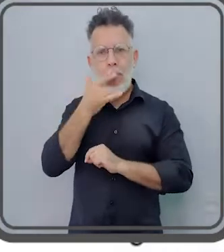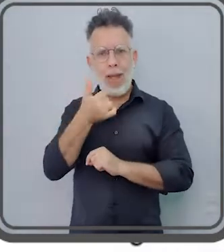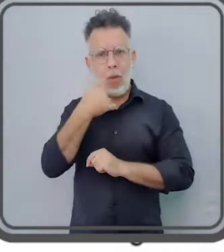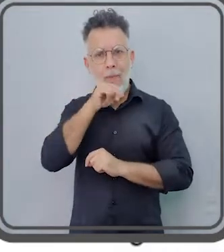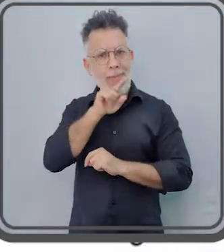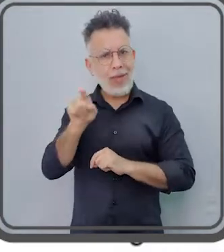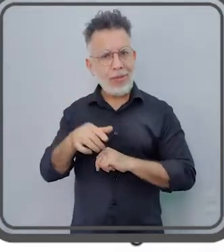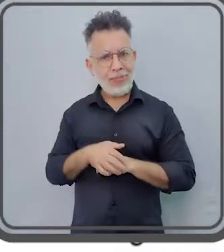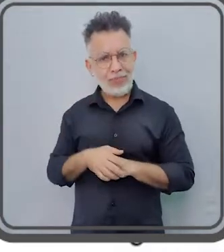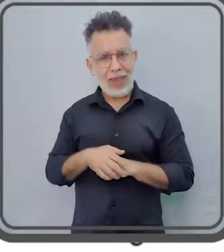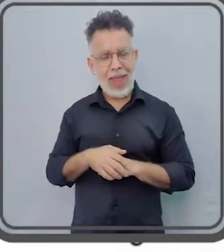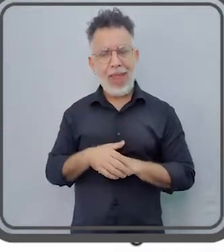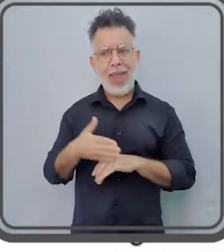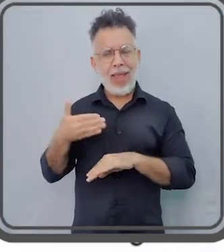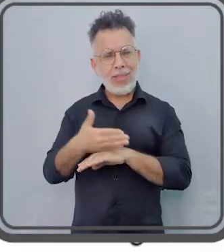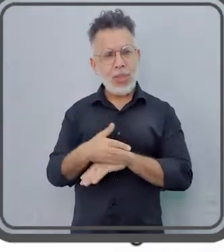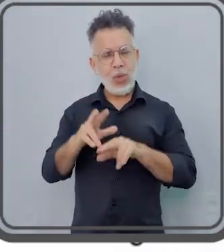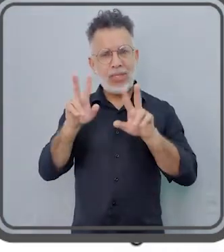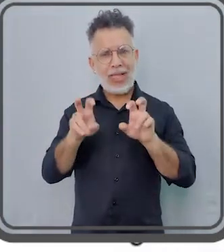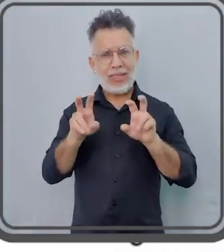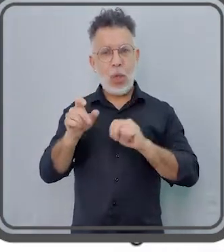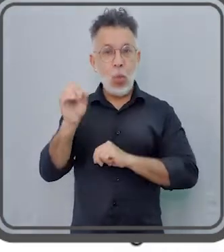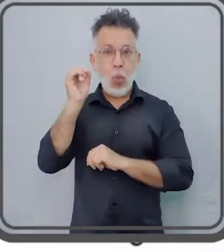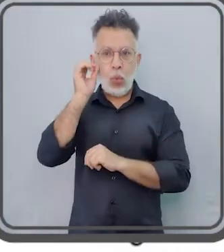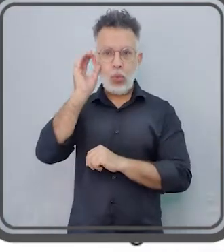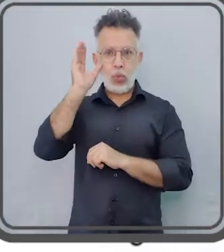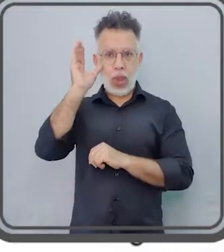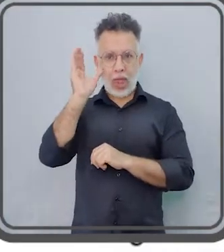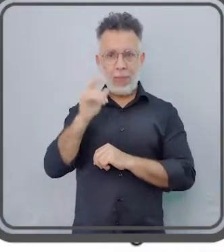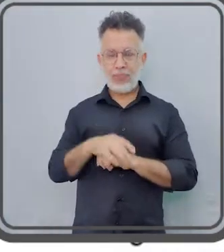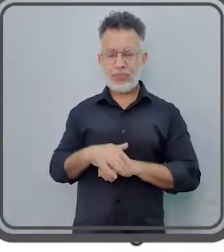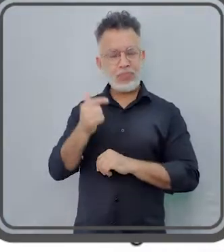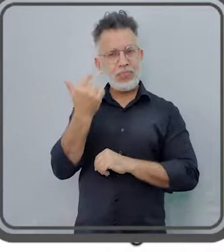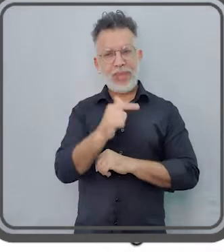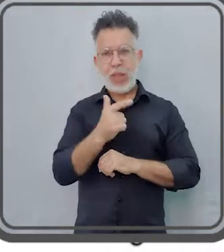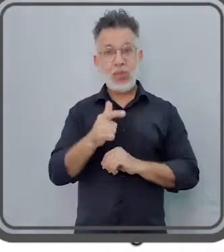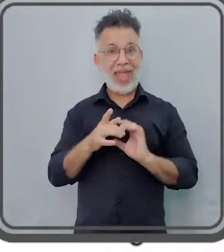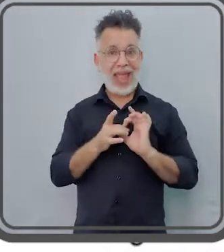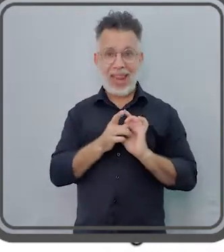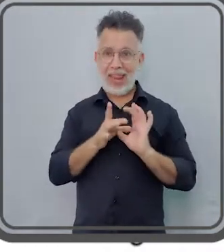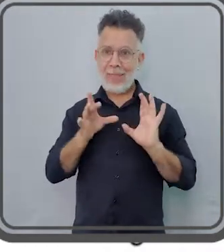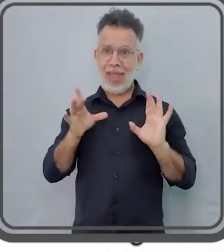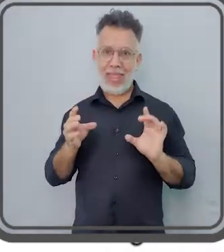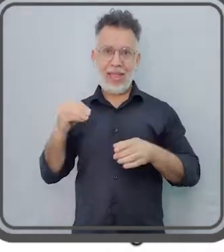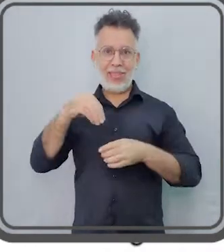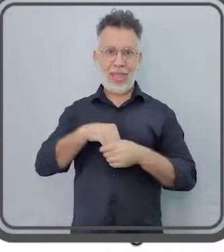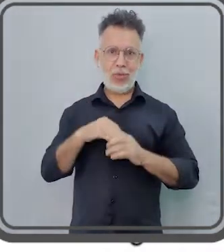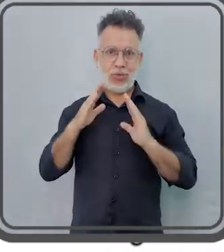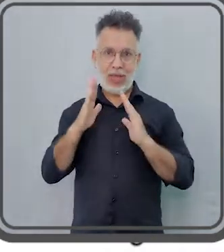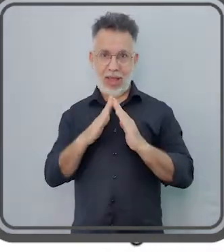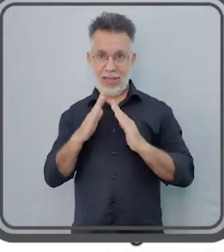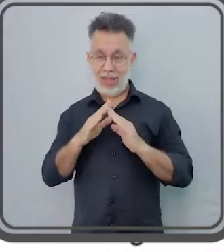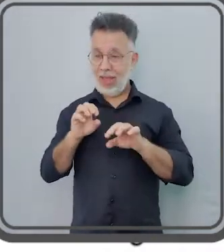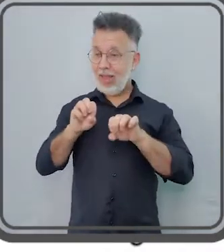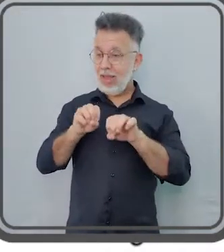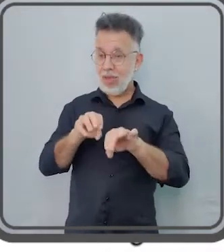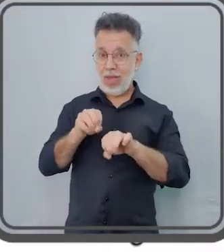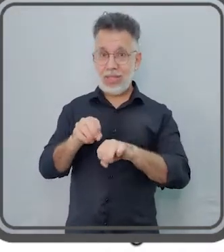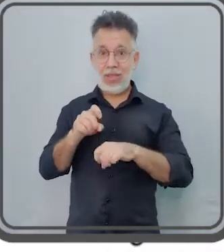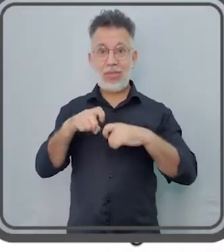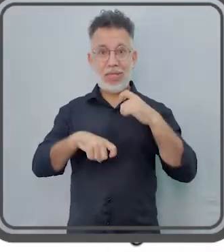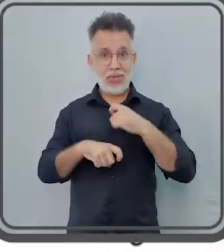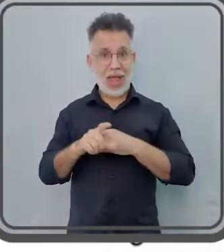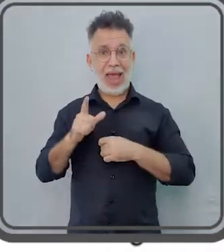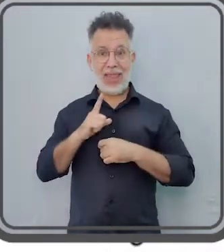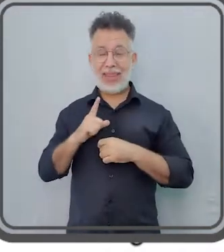nessa questão cultural, né? A gente não tem liberdade dentro de casa. E educação sexual, ela vem de um jeito muito pejorativo, porque é